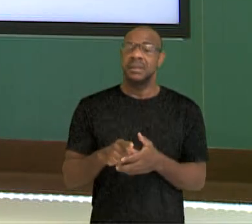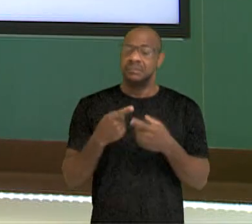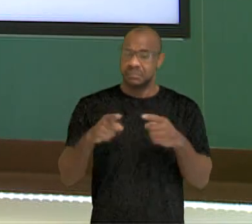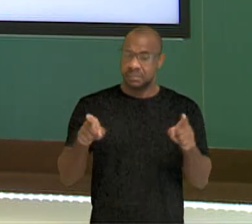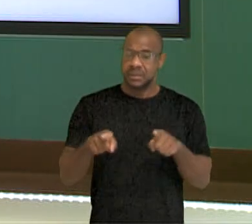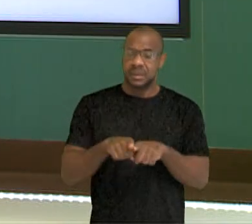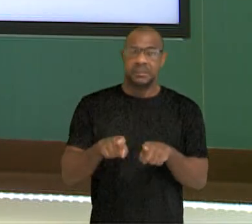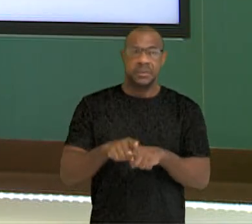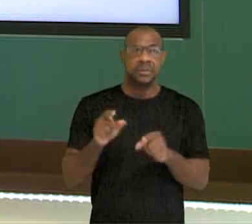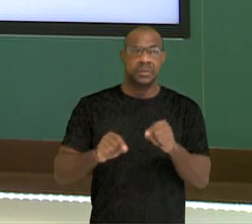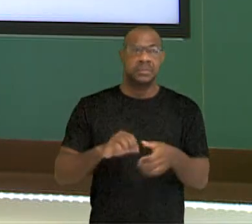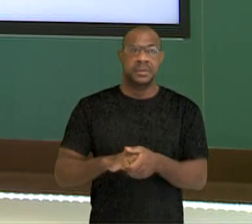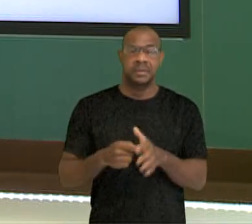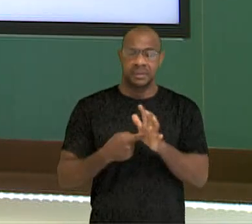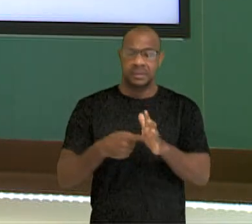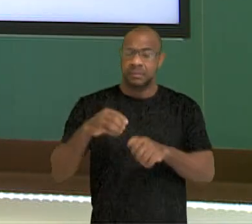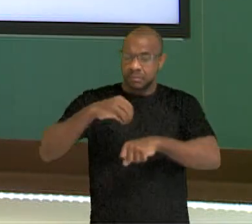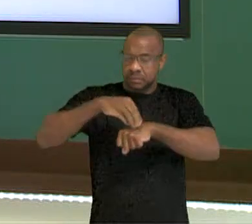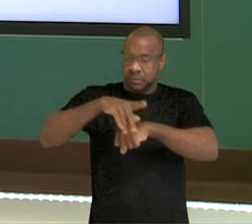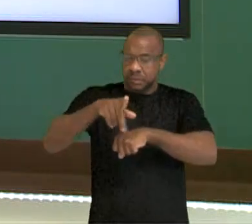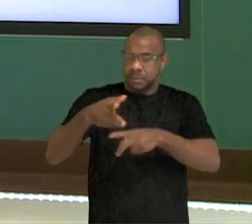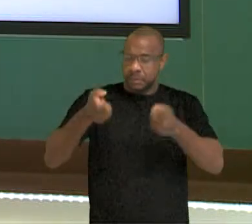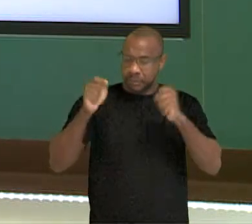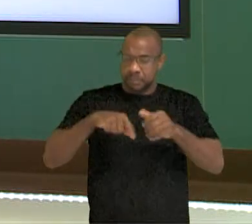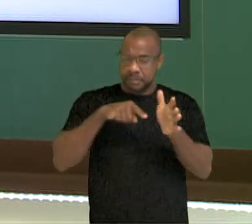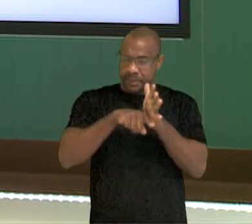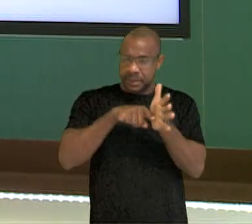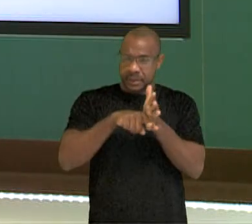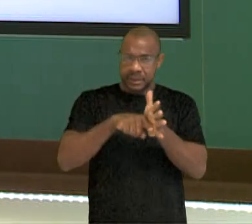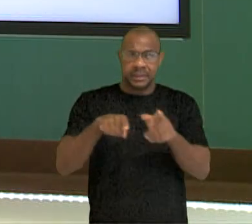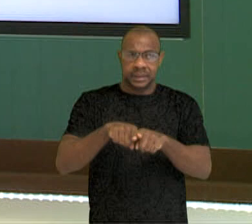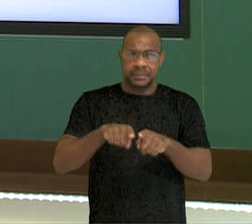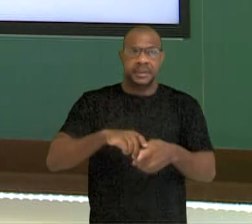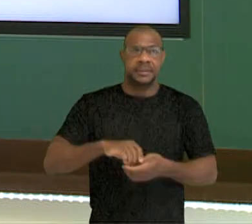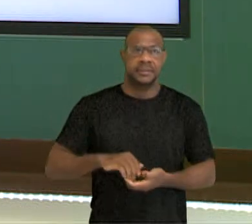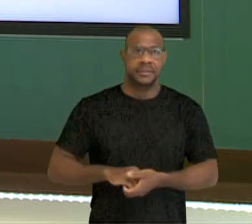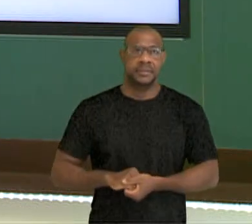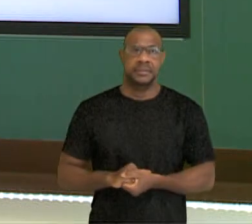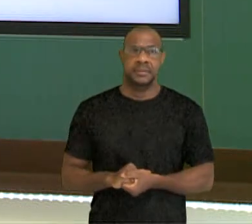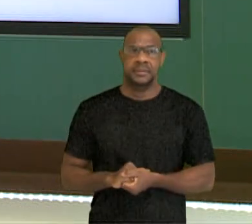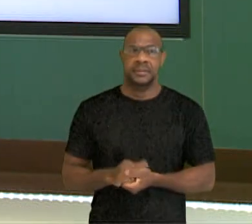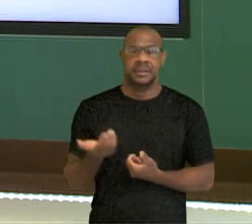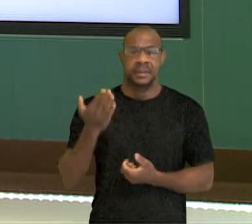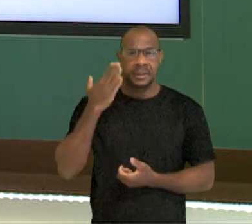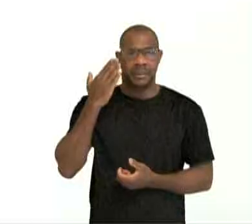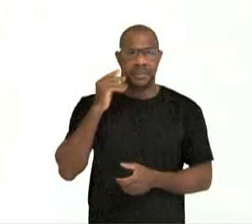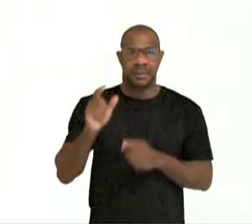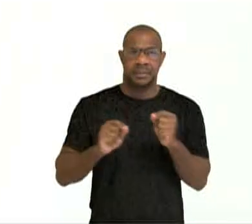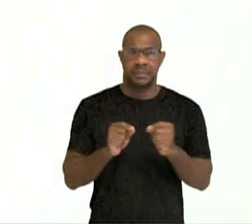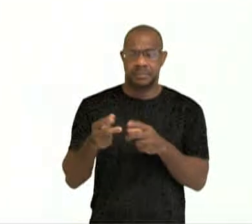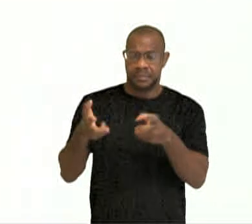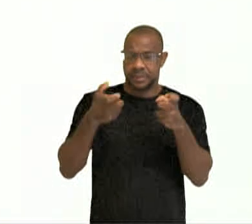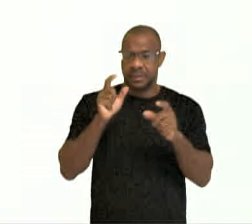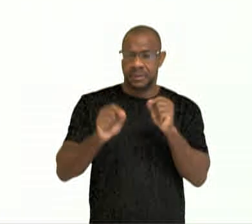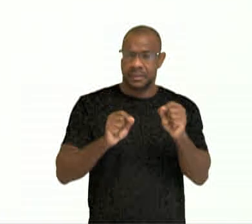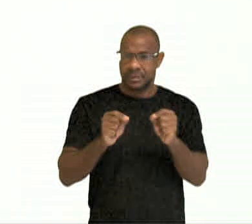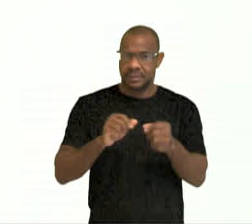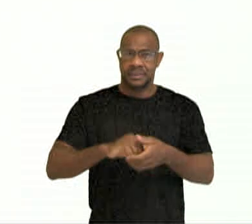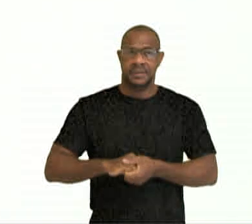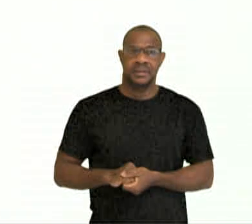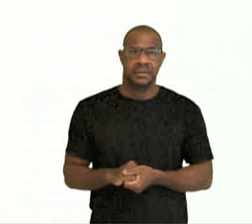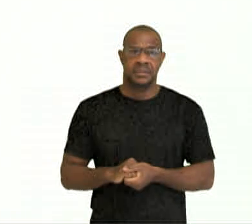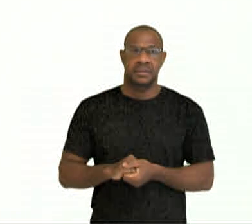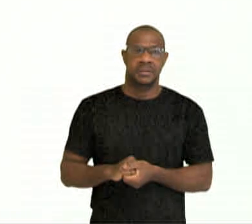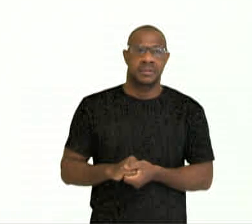aí, fica aí a dica para que vocês possam pesquisar além da aula, né? Para saber mais ainda, você já deve ter ouvido falar que